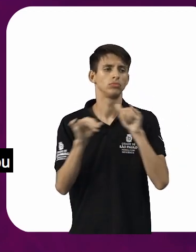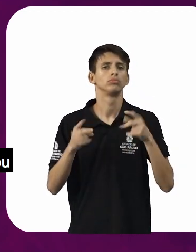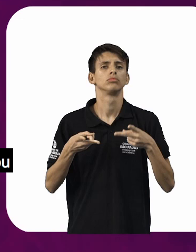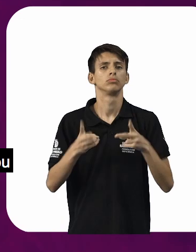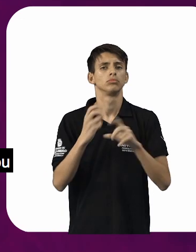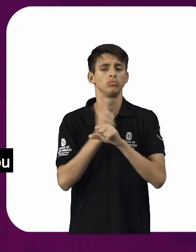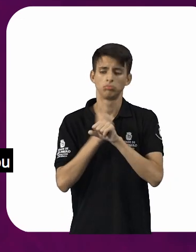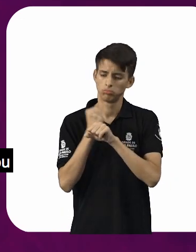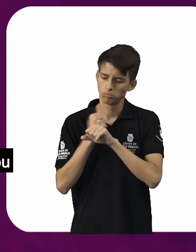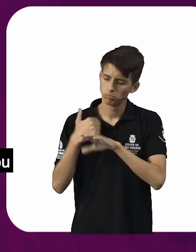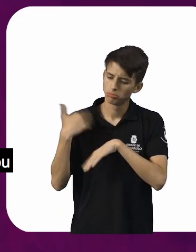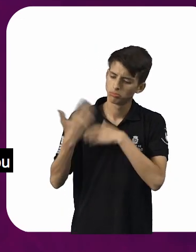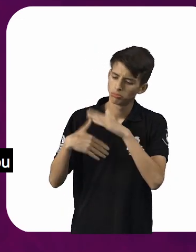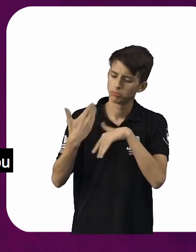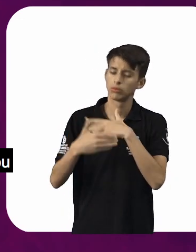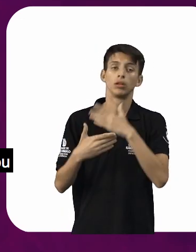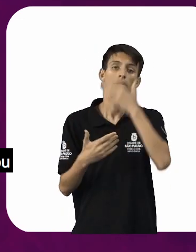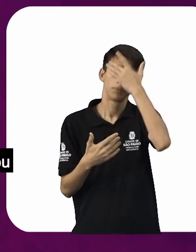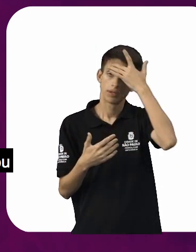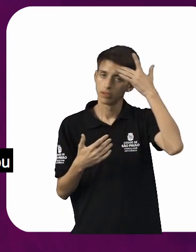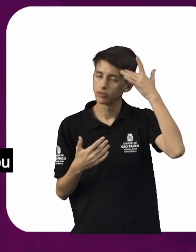últimos anos, pessoas